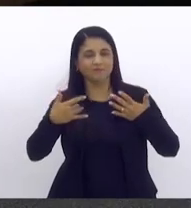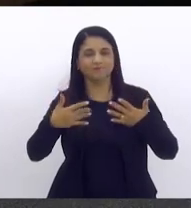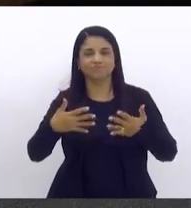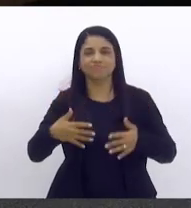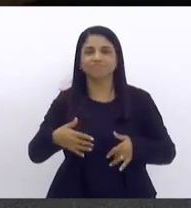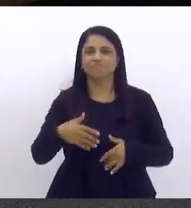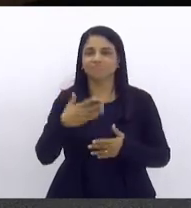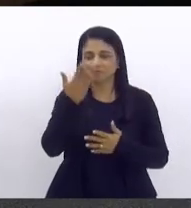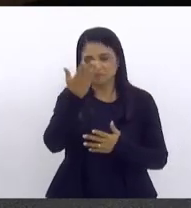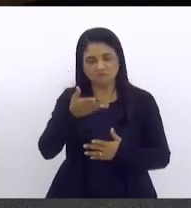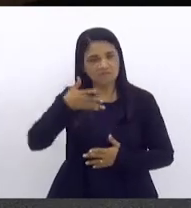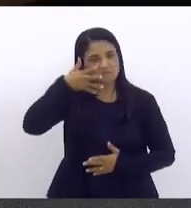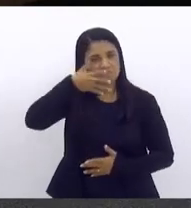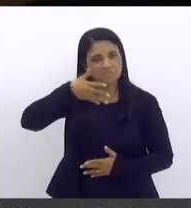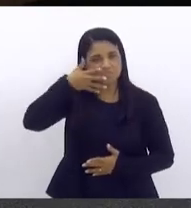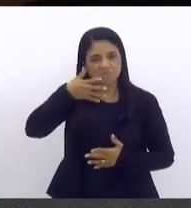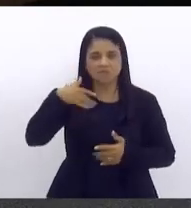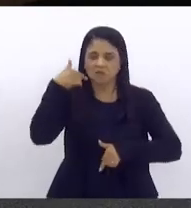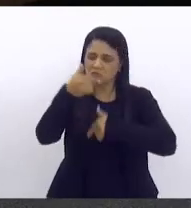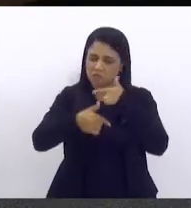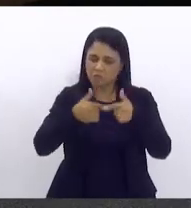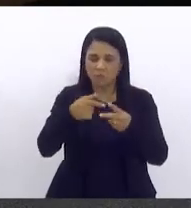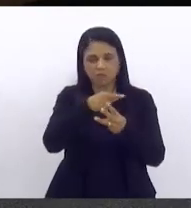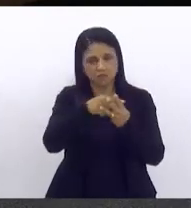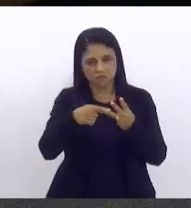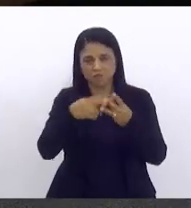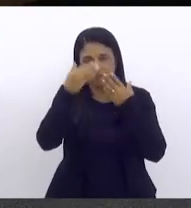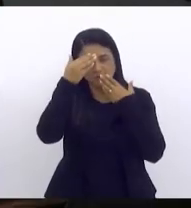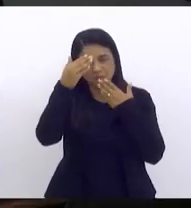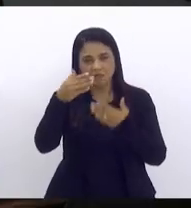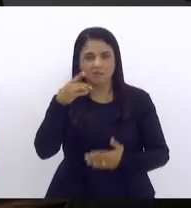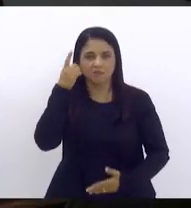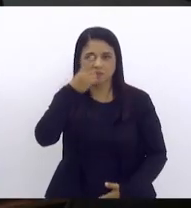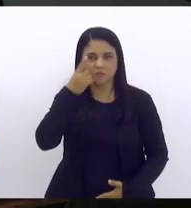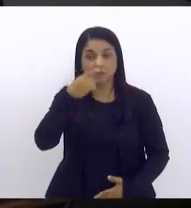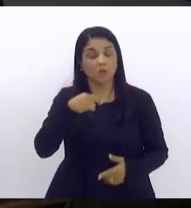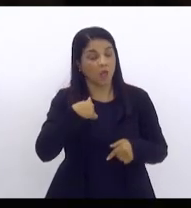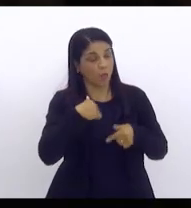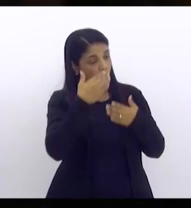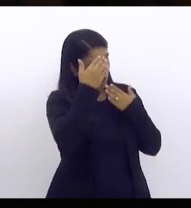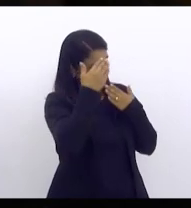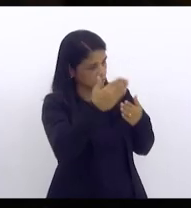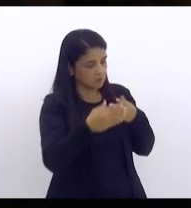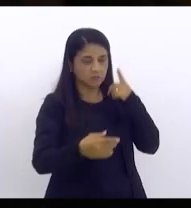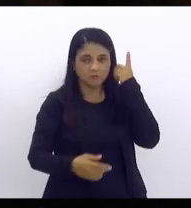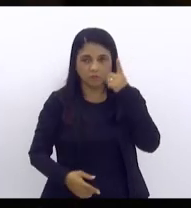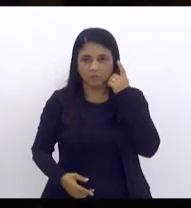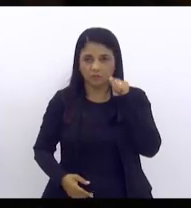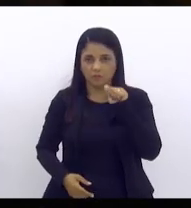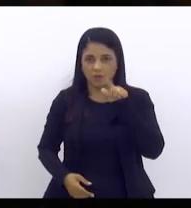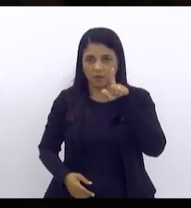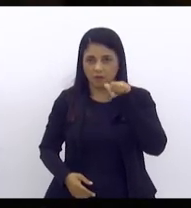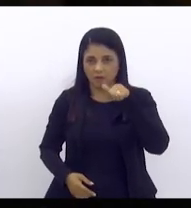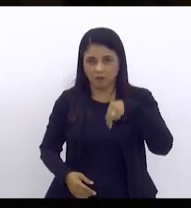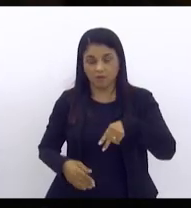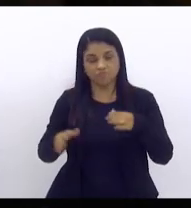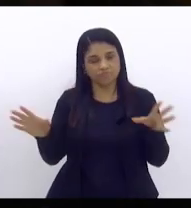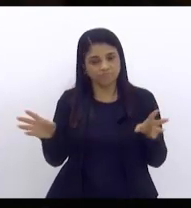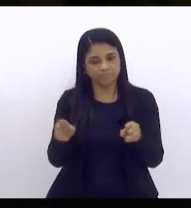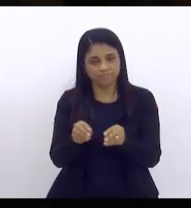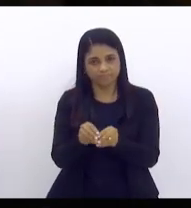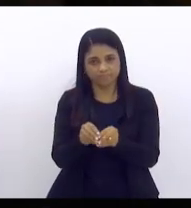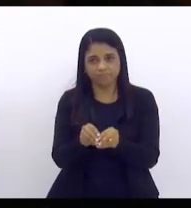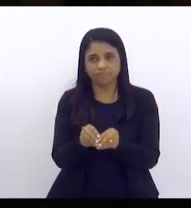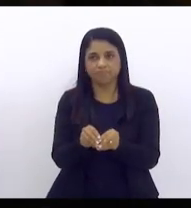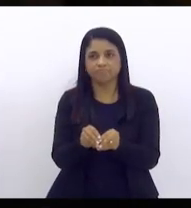vossas palavras em relação ao trabalho que nós estamos fazendo. Muito obrigado, deputado. Eu que agradeço, deputado Alain. Senhor presidente, concluo, pois,